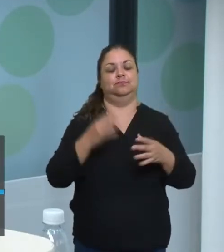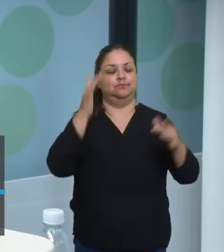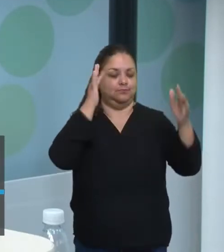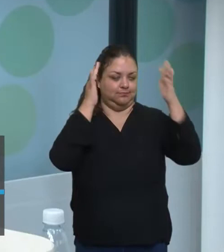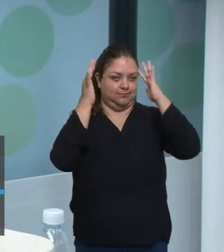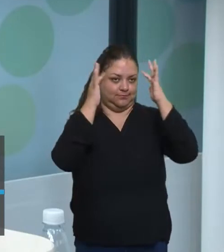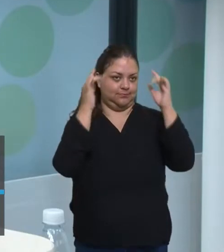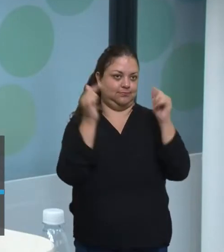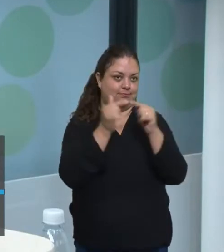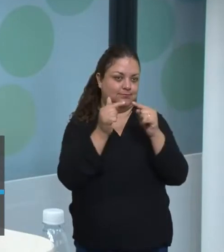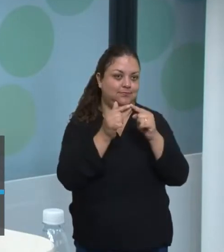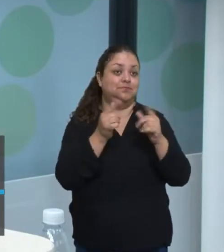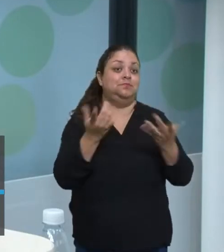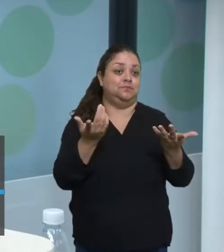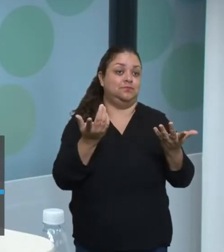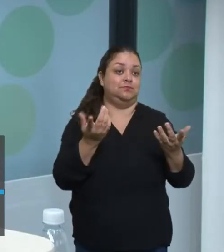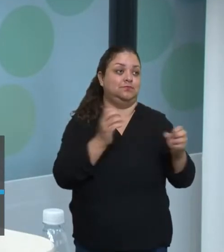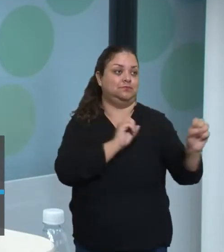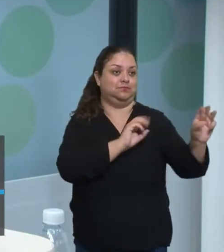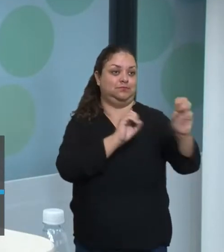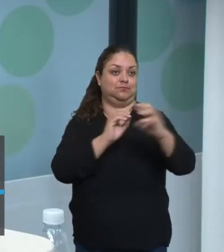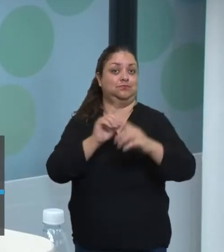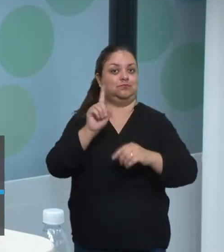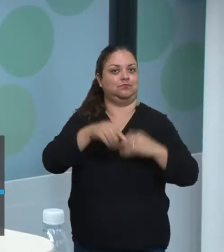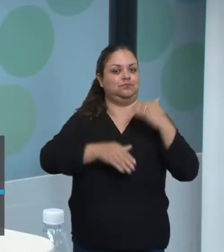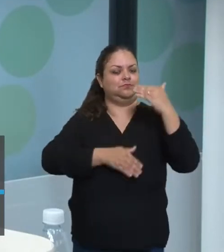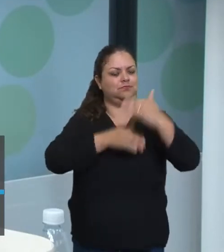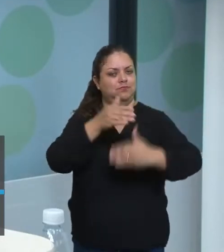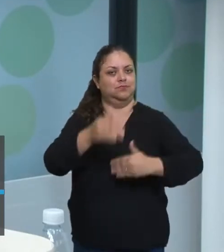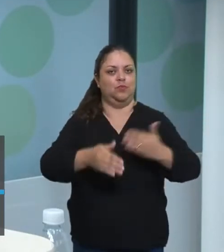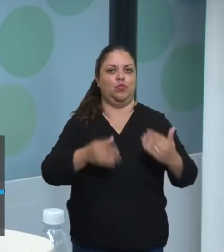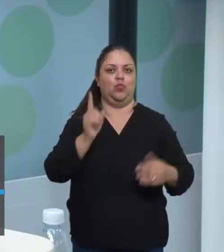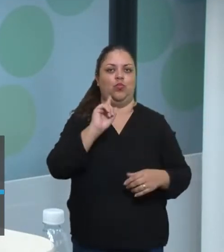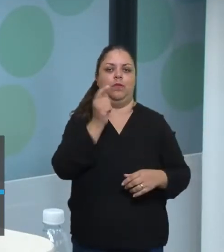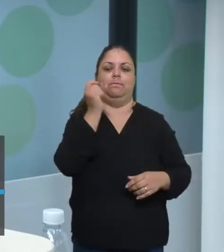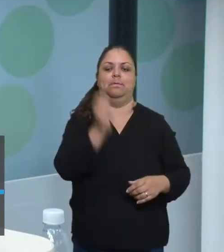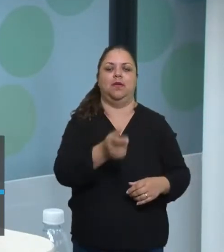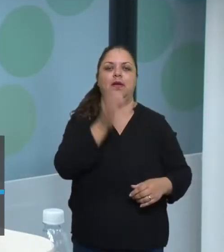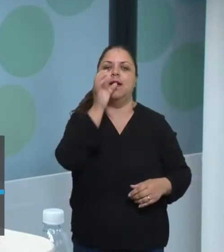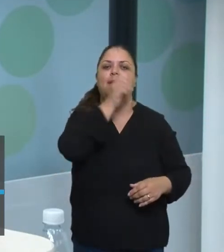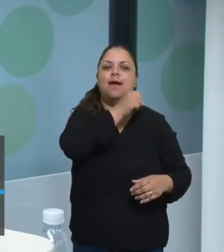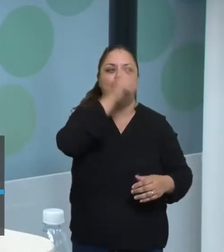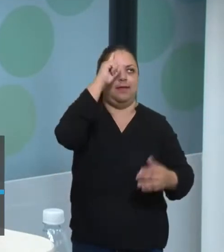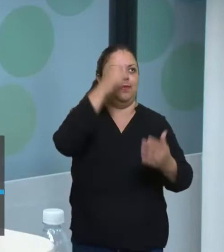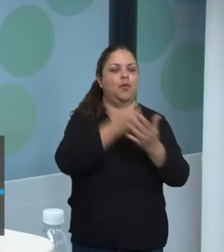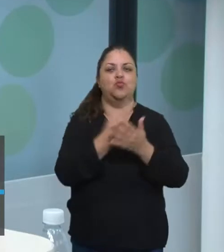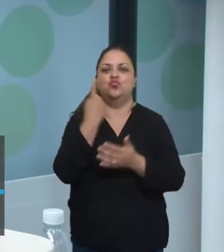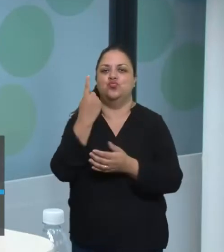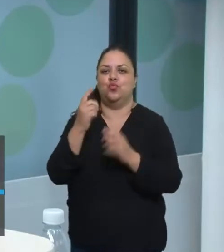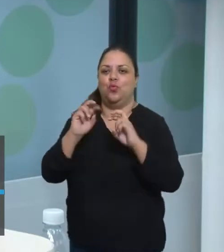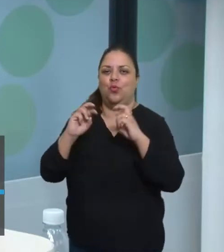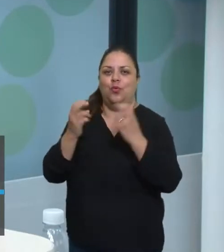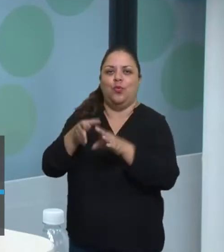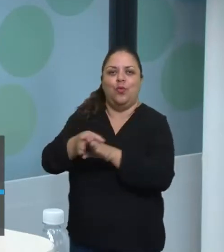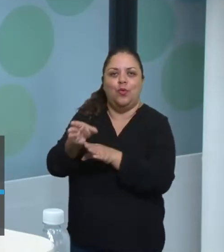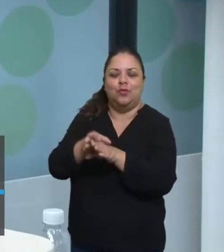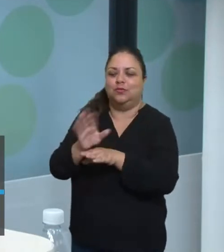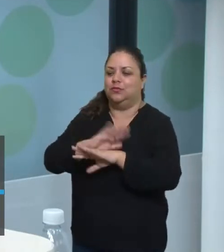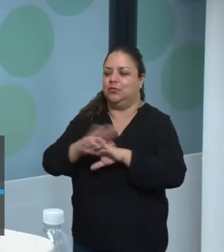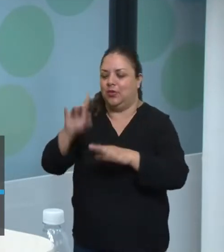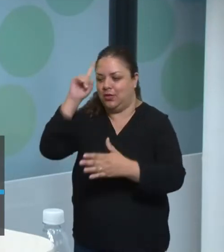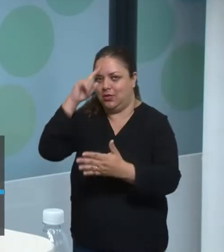refletir nisso educação é sempre o processo não é o resultado de é um conselho dos conselheiros